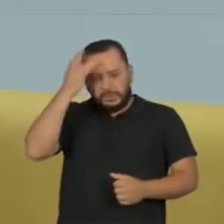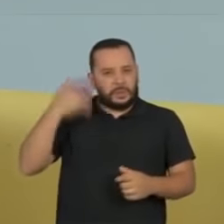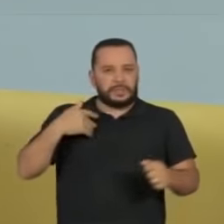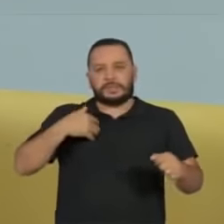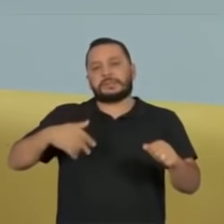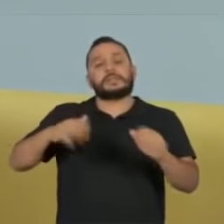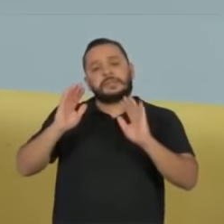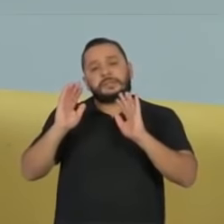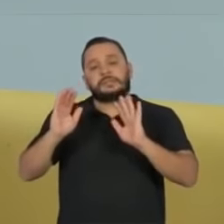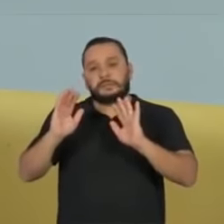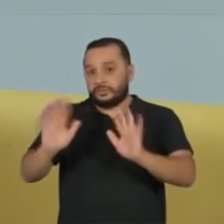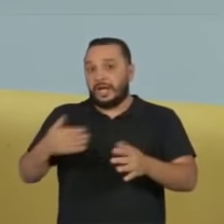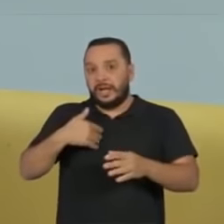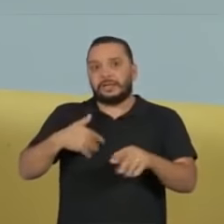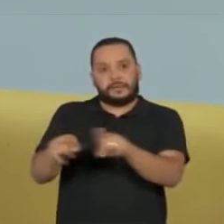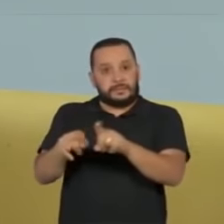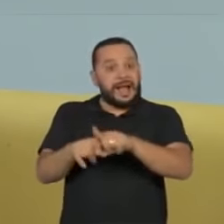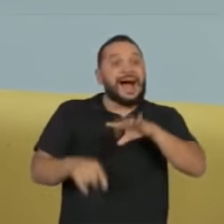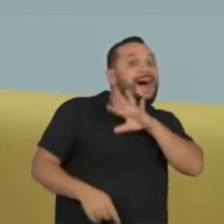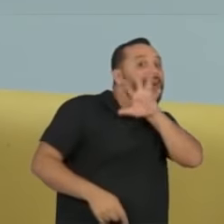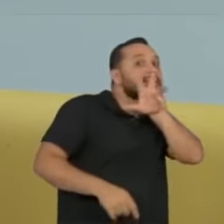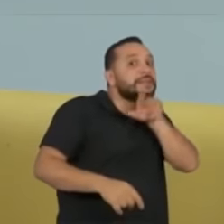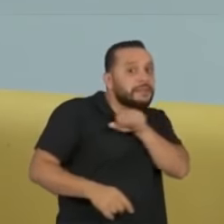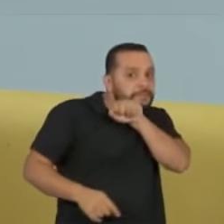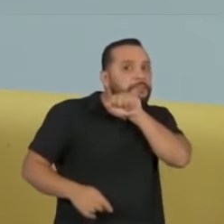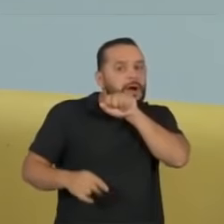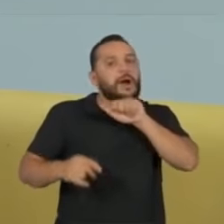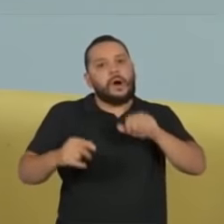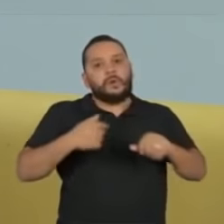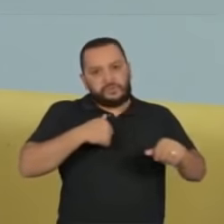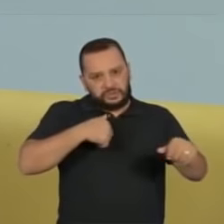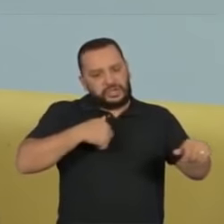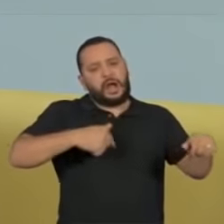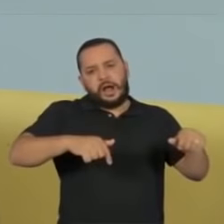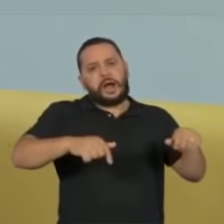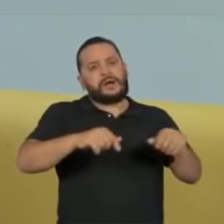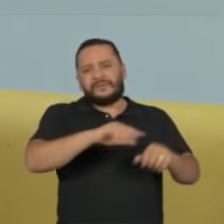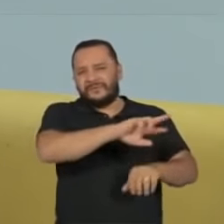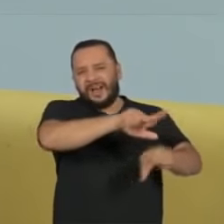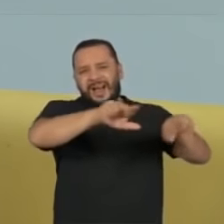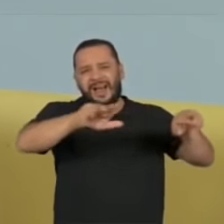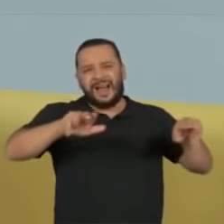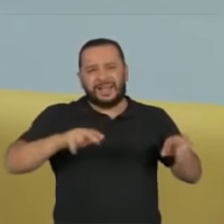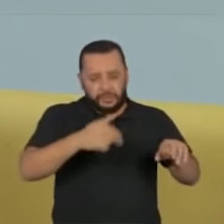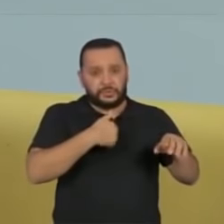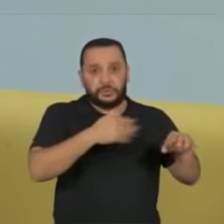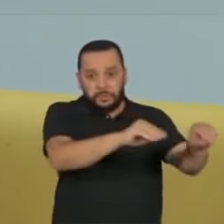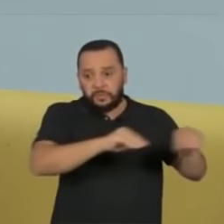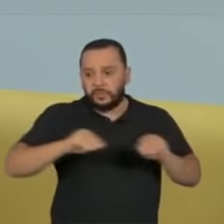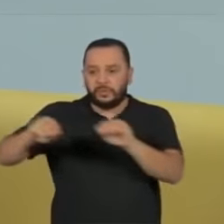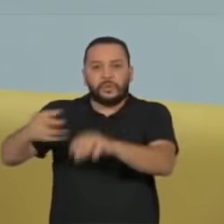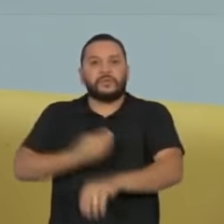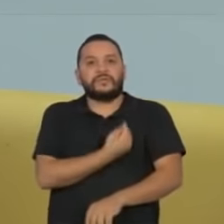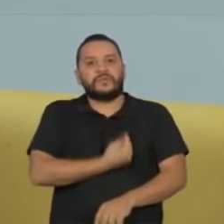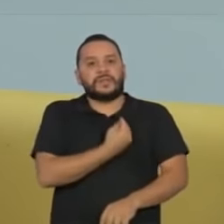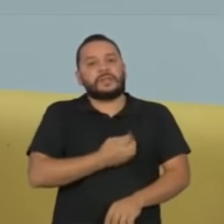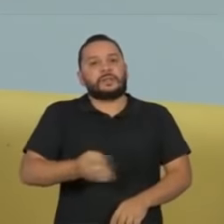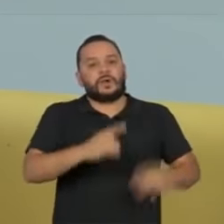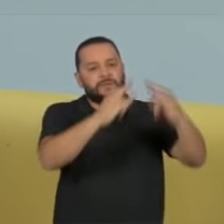grandes felinos ganham uma nova vida após anos presos em circos. Escritórios do líder da oposição na Venezuela